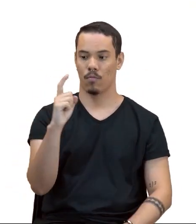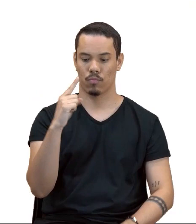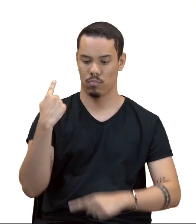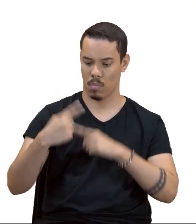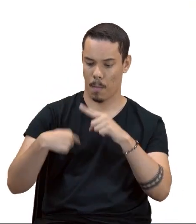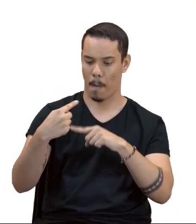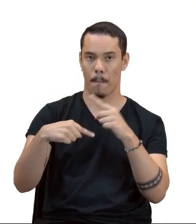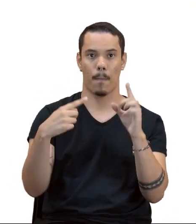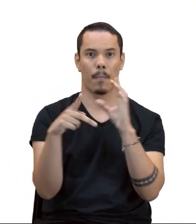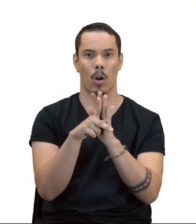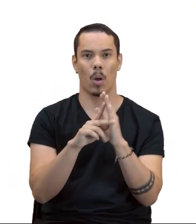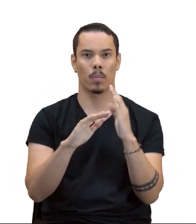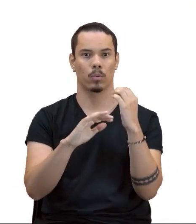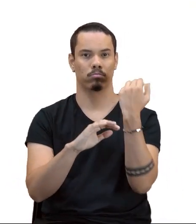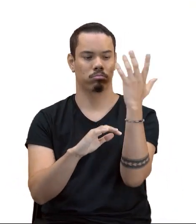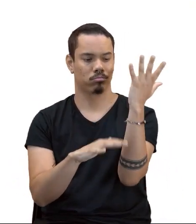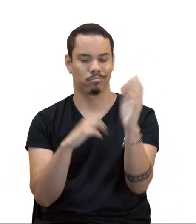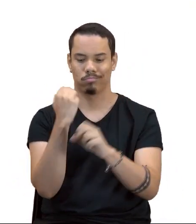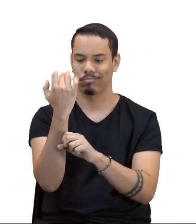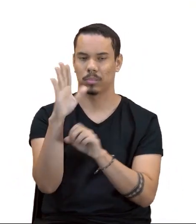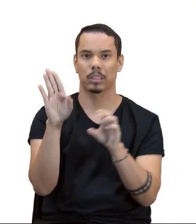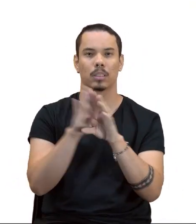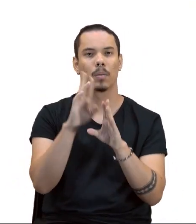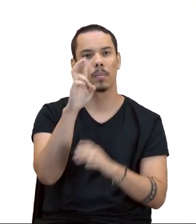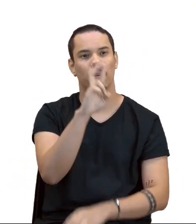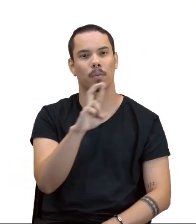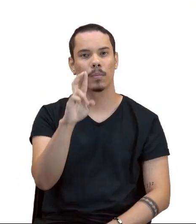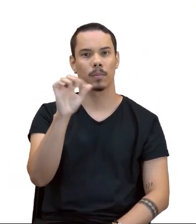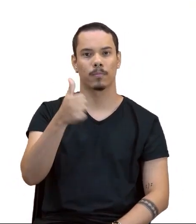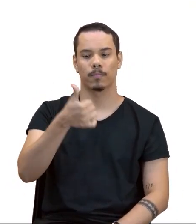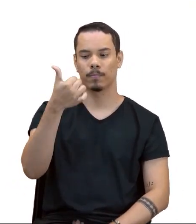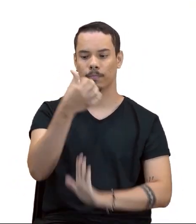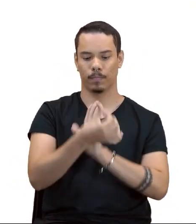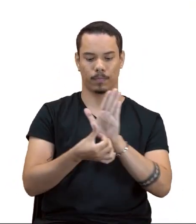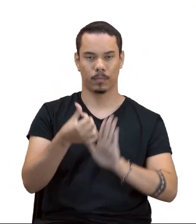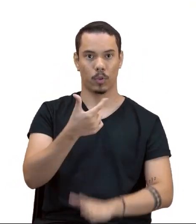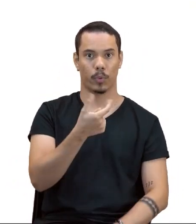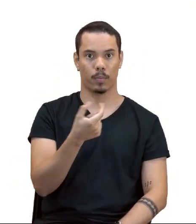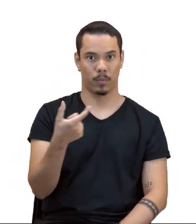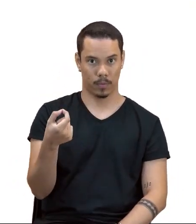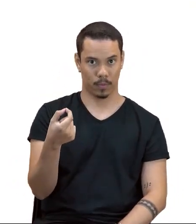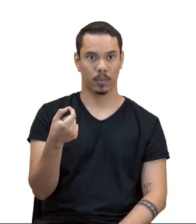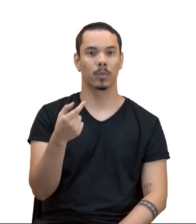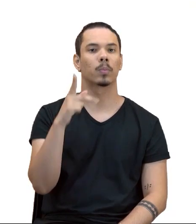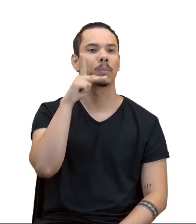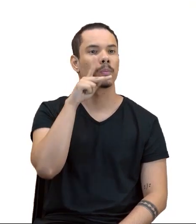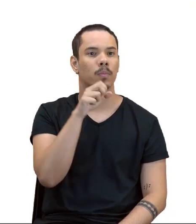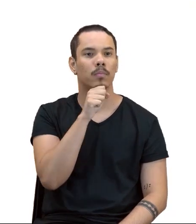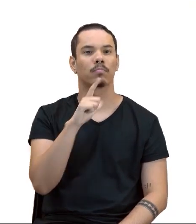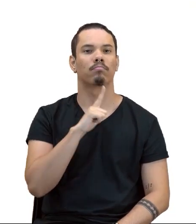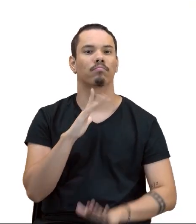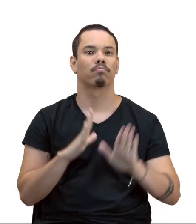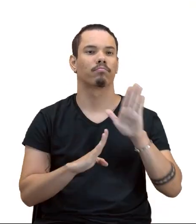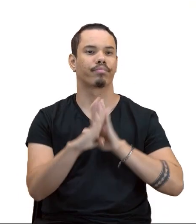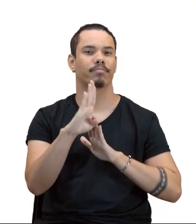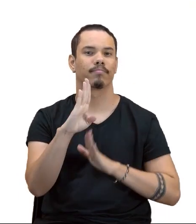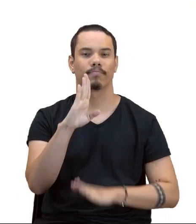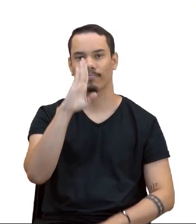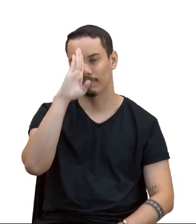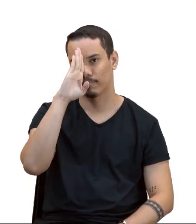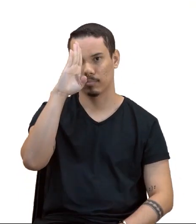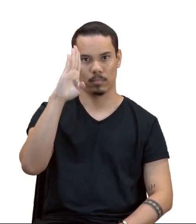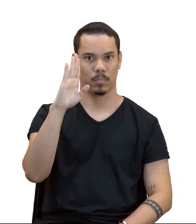desmatamento e a gente observa aí nesse período aí de primeiro semestre de 2020, Porto Velho liderando a questão aí do desmatamento em